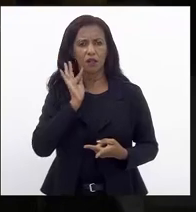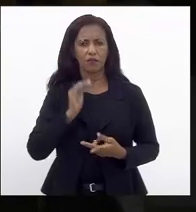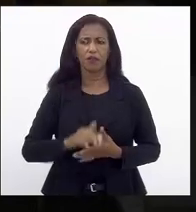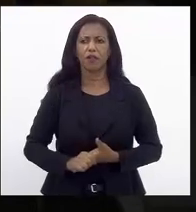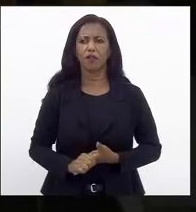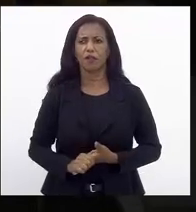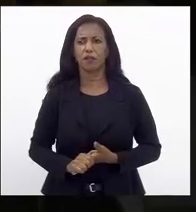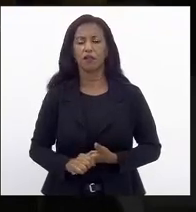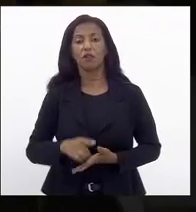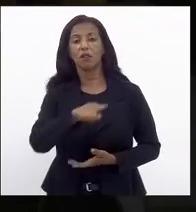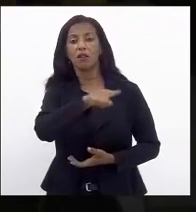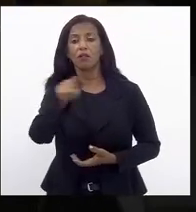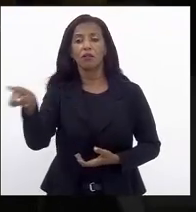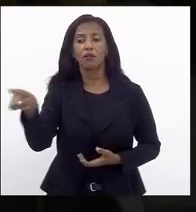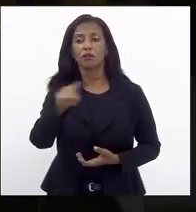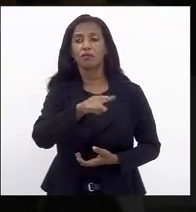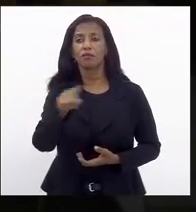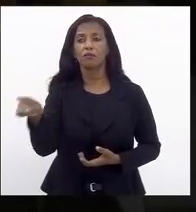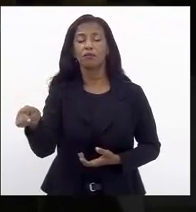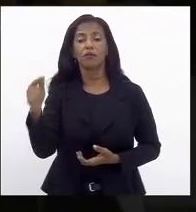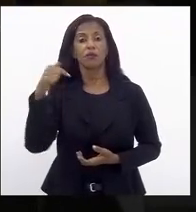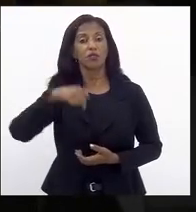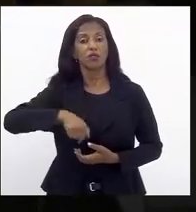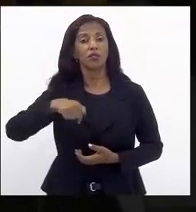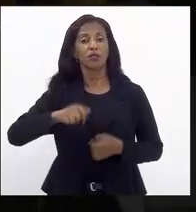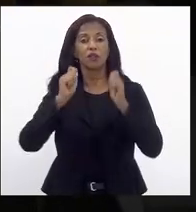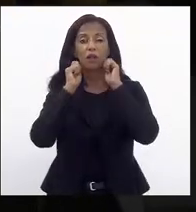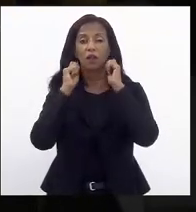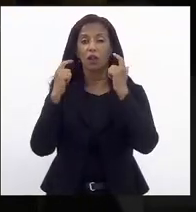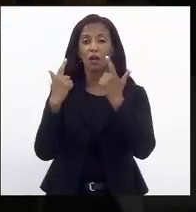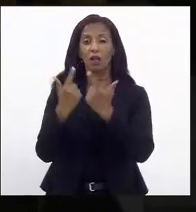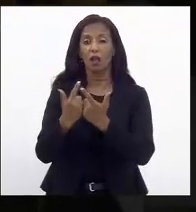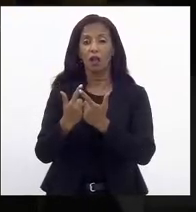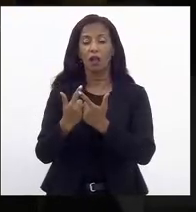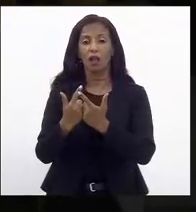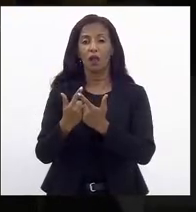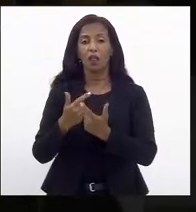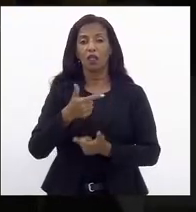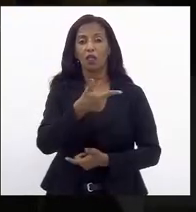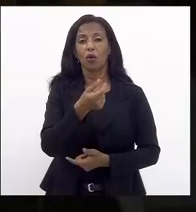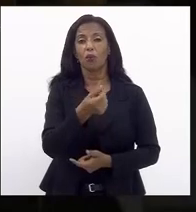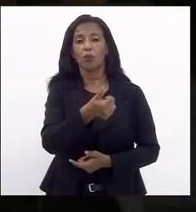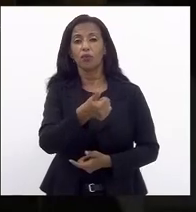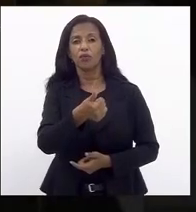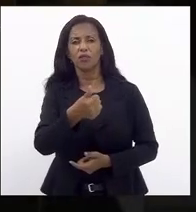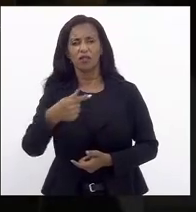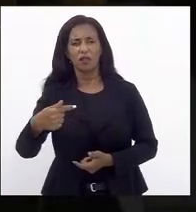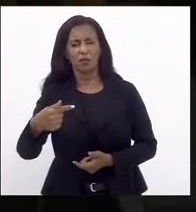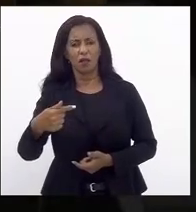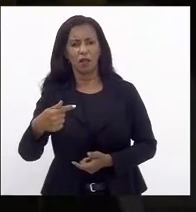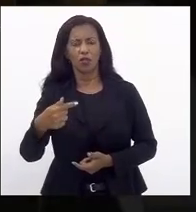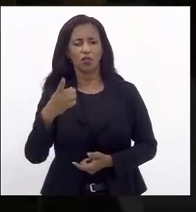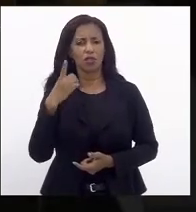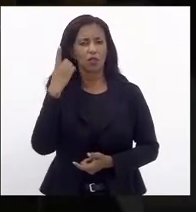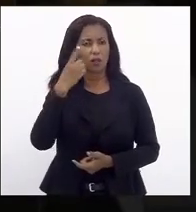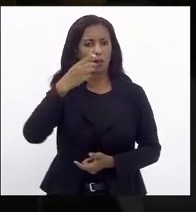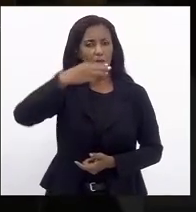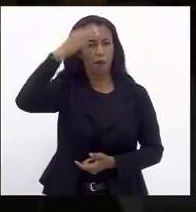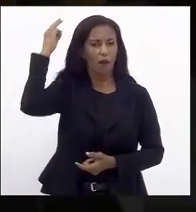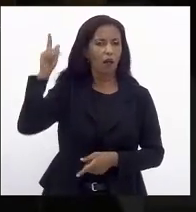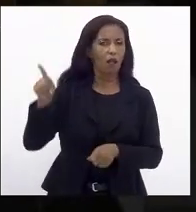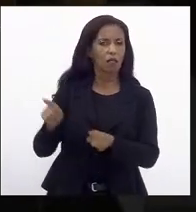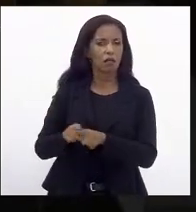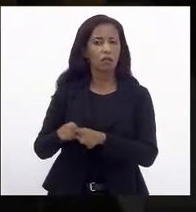serafini vai fazer o silêncio estão aqui nessa casa tem 17 Deputado Márcio Pacheco